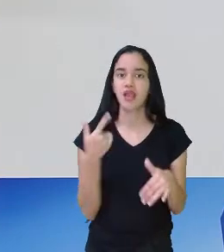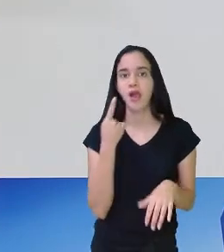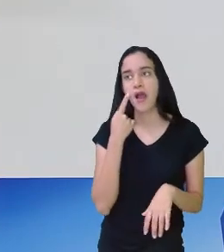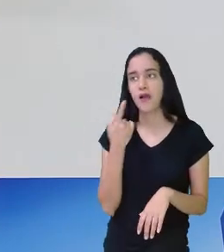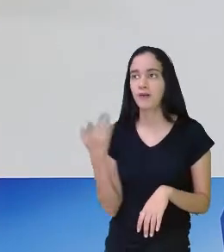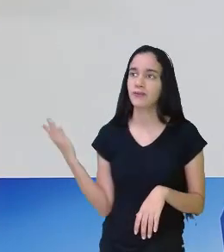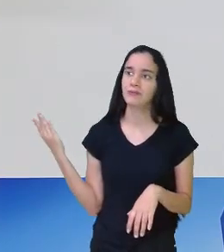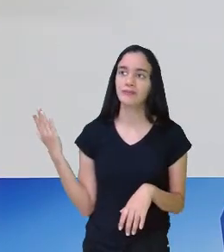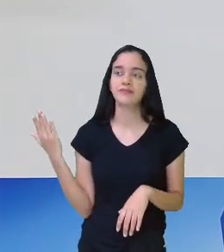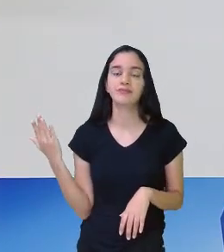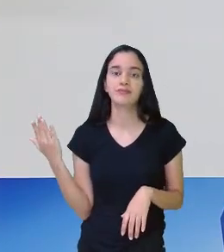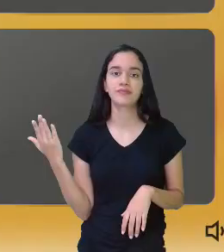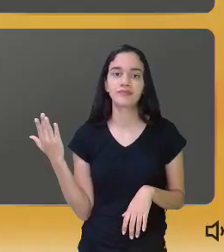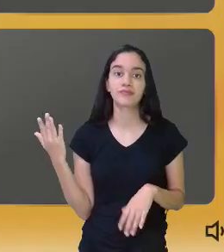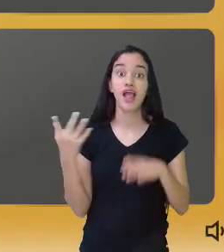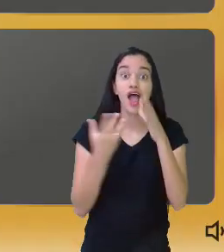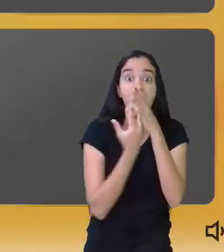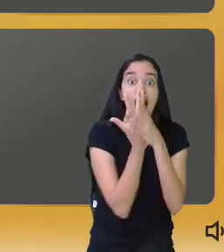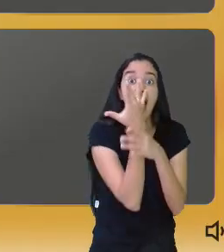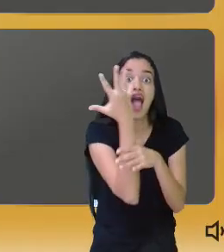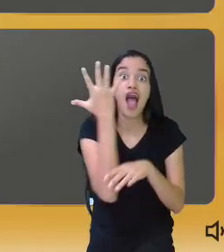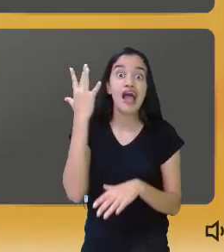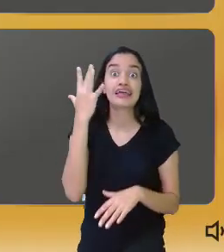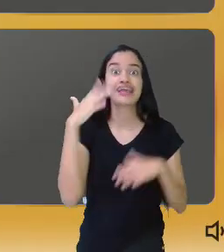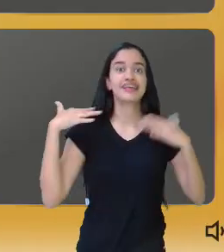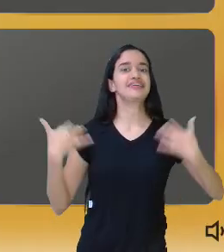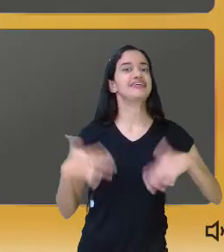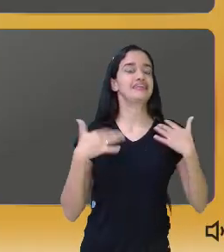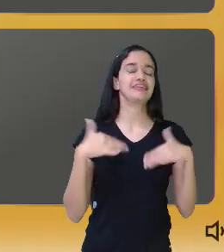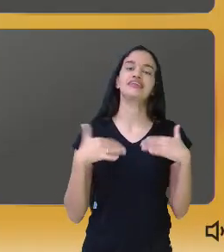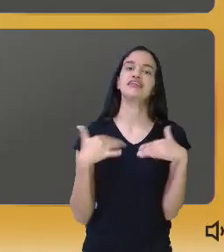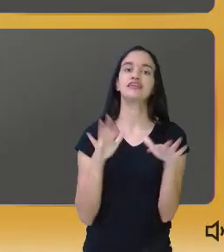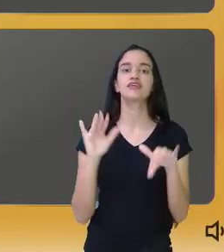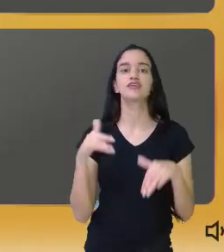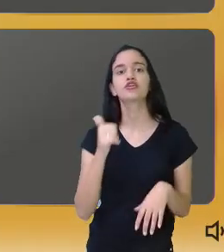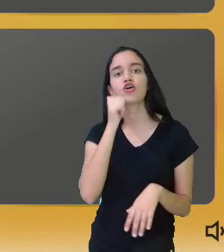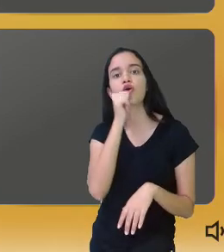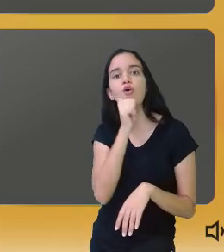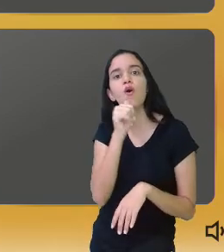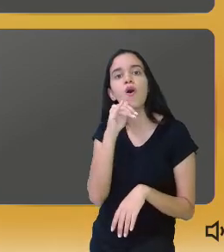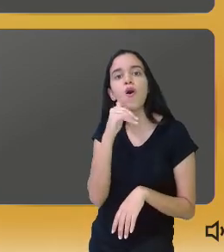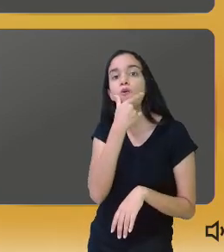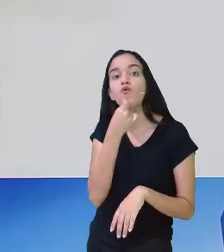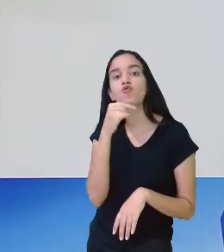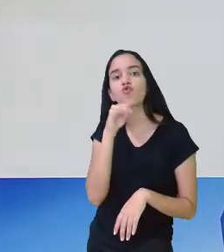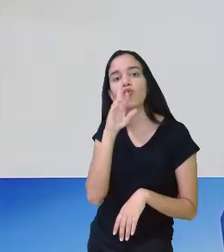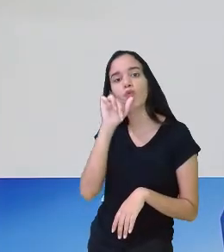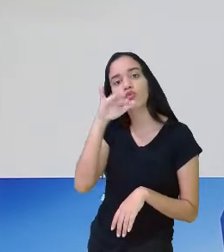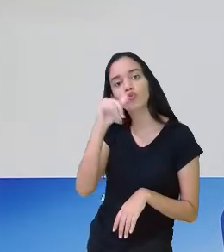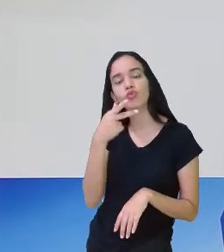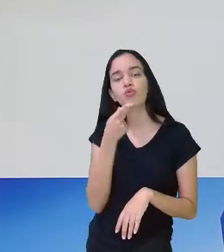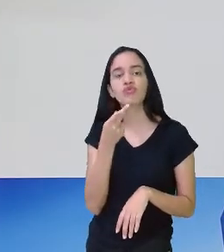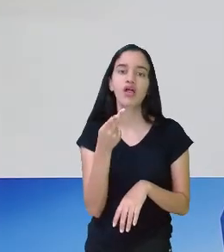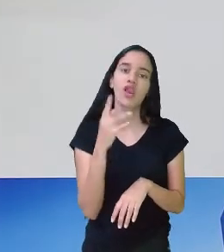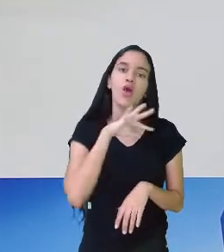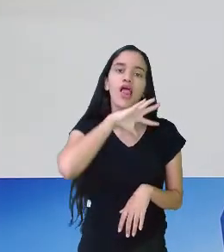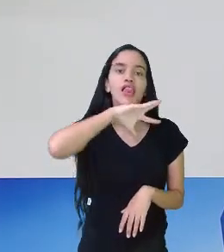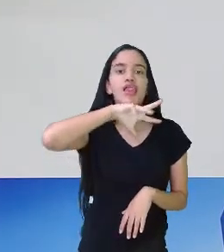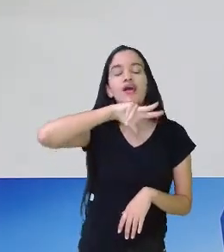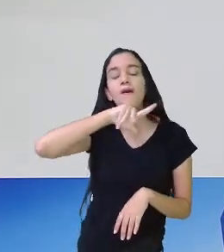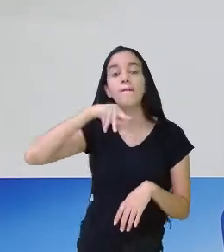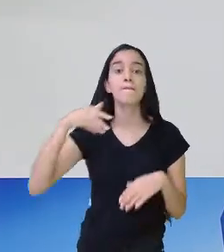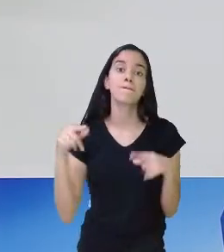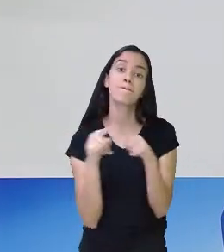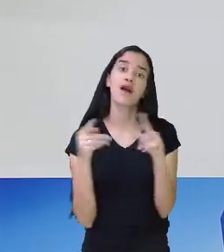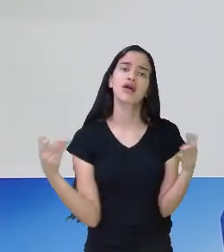que é a quinta. Que é uma árvore. Eita, vamos parar. O Bruno falou em leão, viu? Olha aí, o Bruno tá ligado. Mas